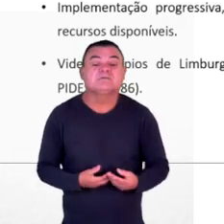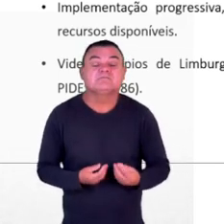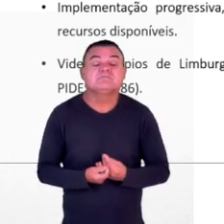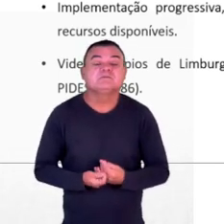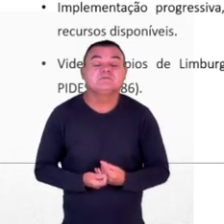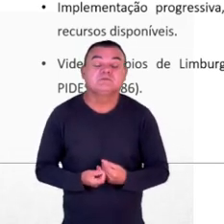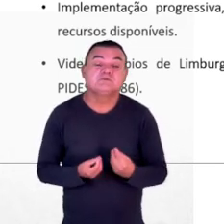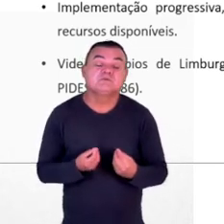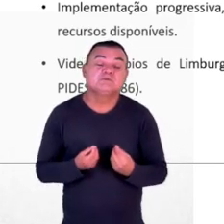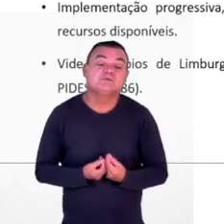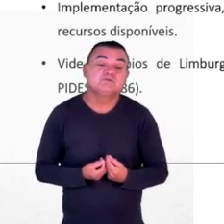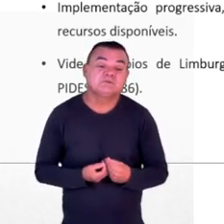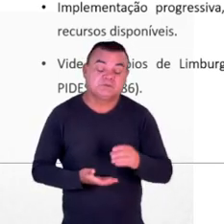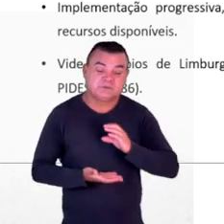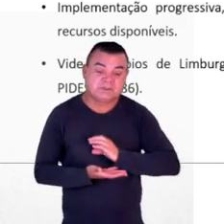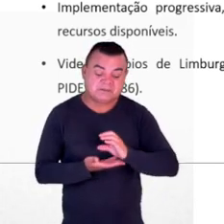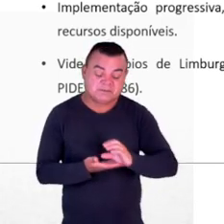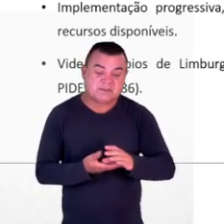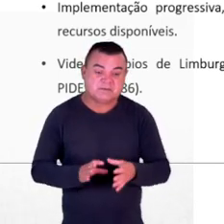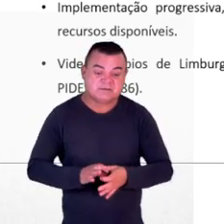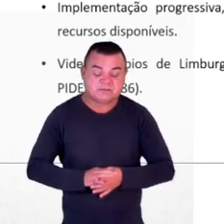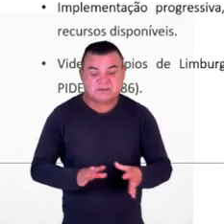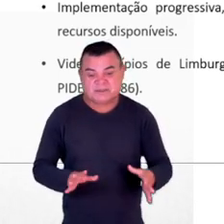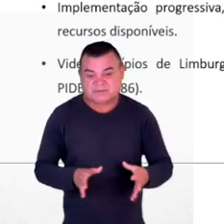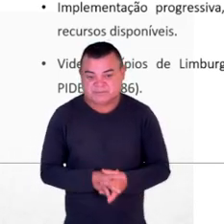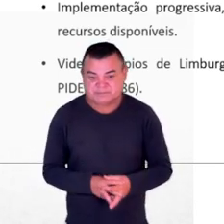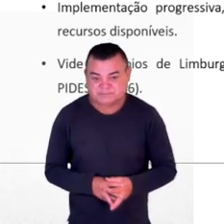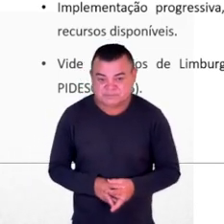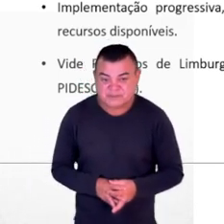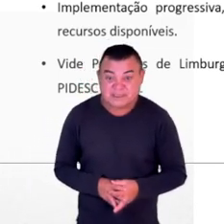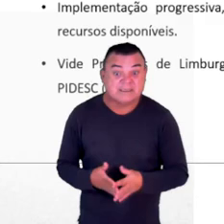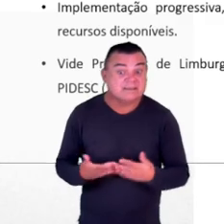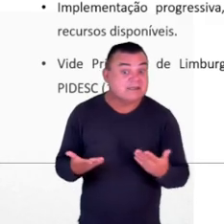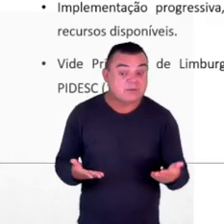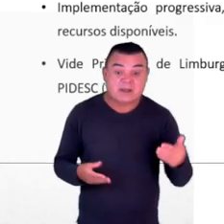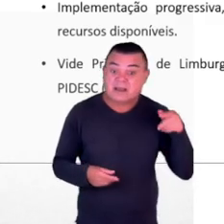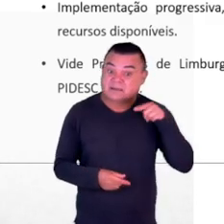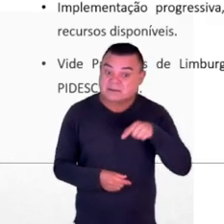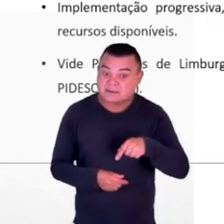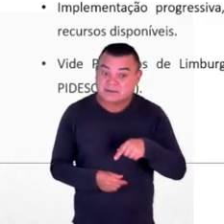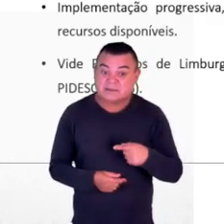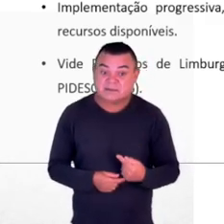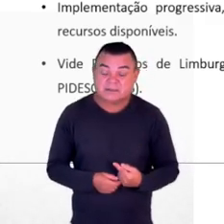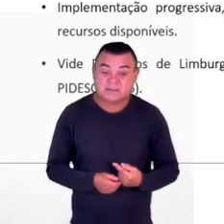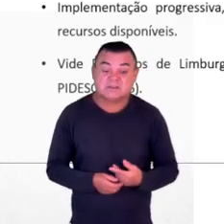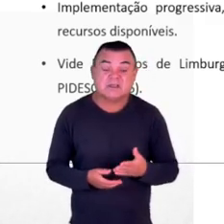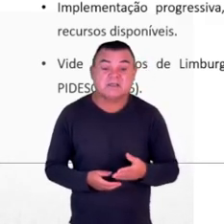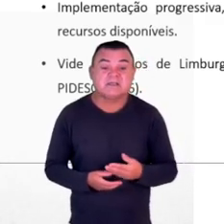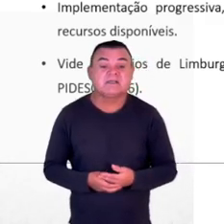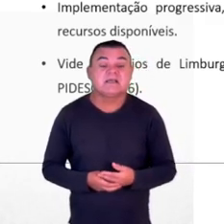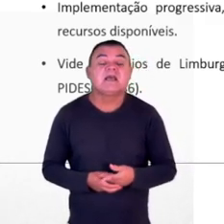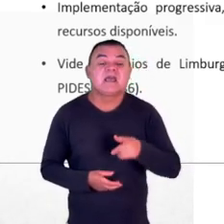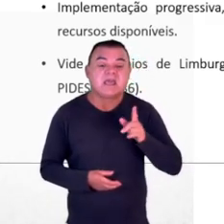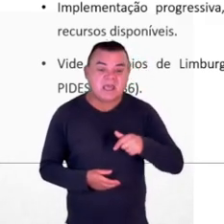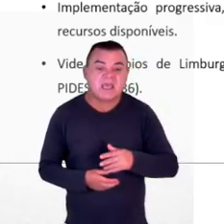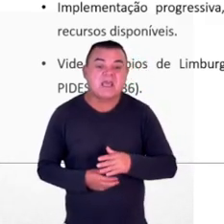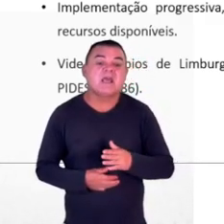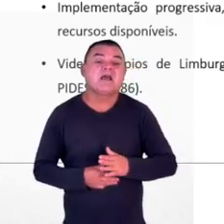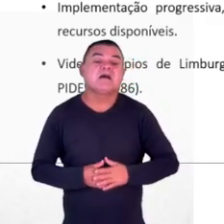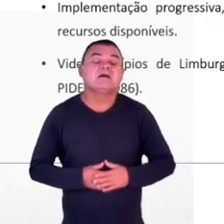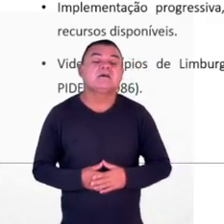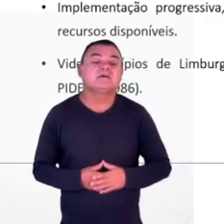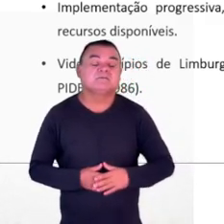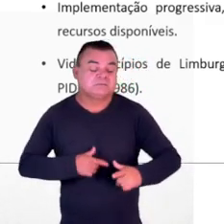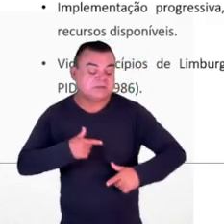disponíveis aqui já entra uma área de atuação pro ministério público né para verificar dentro das suas